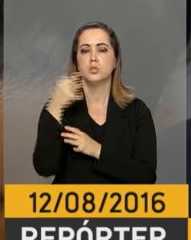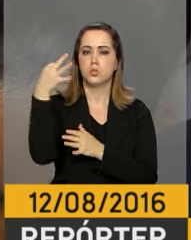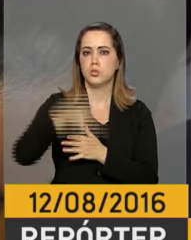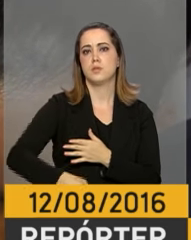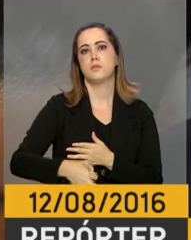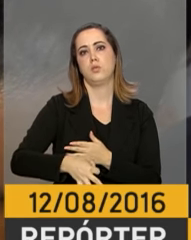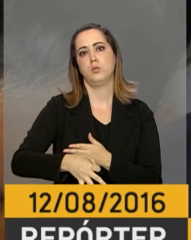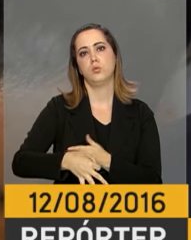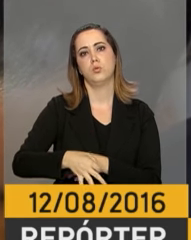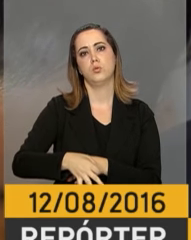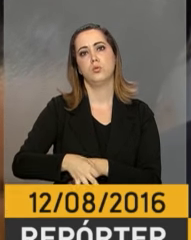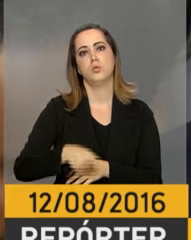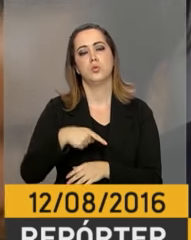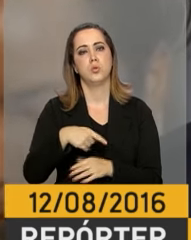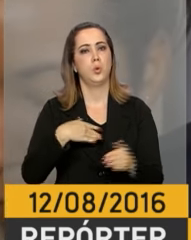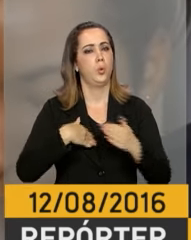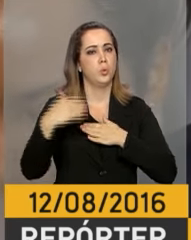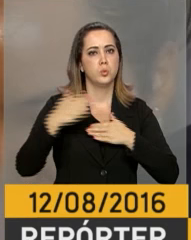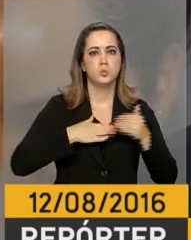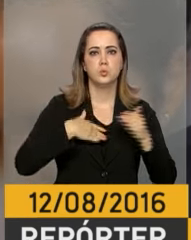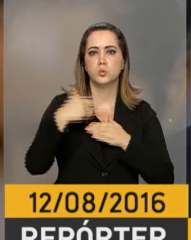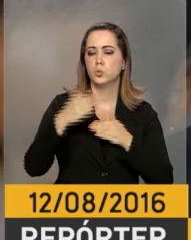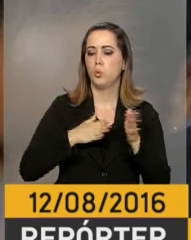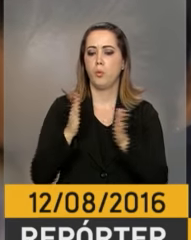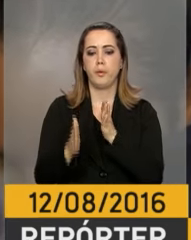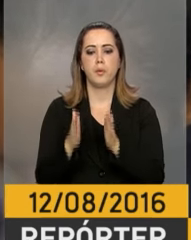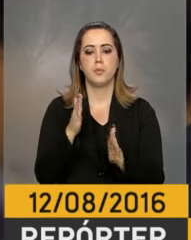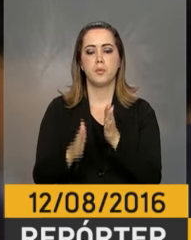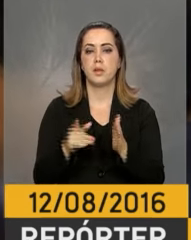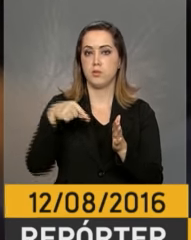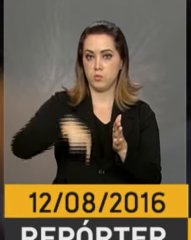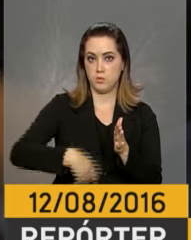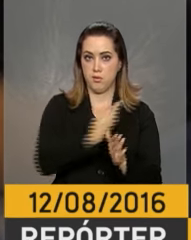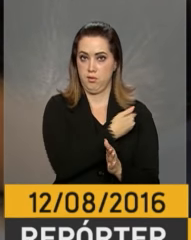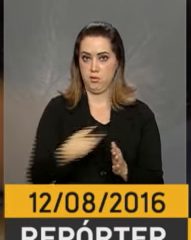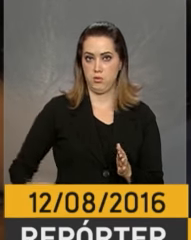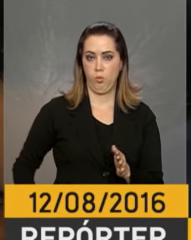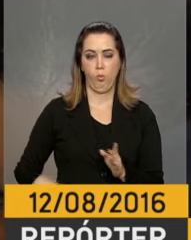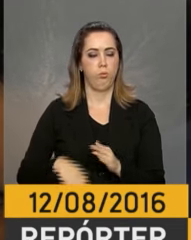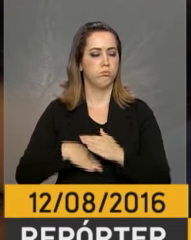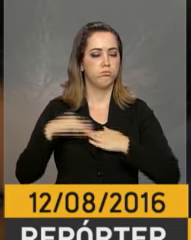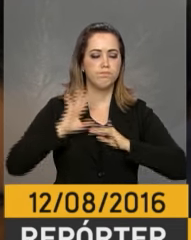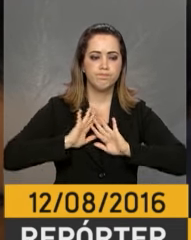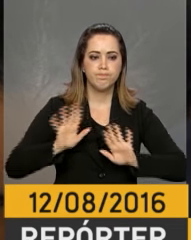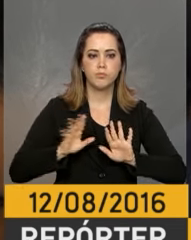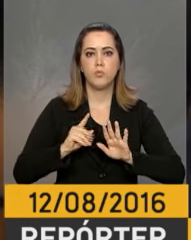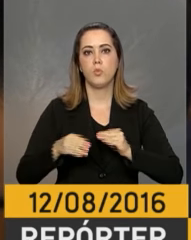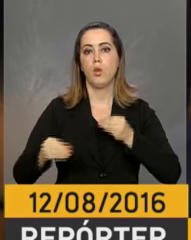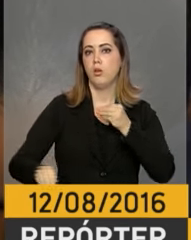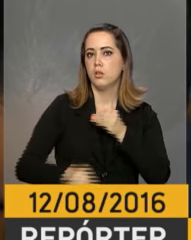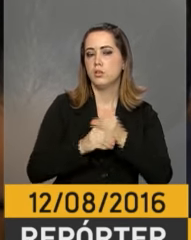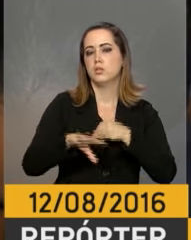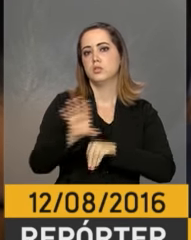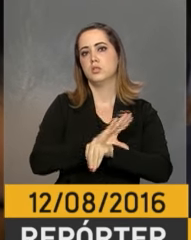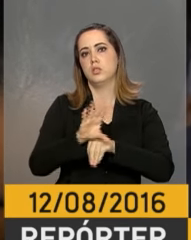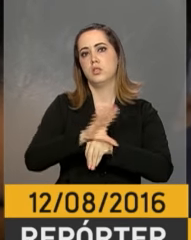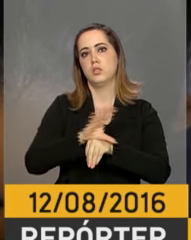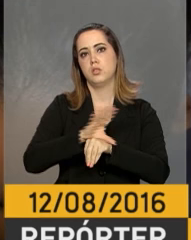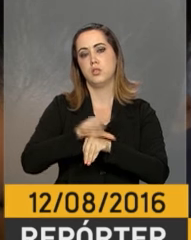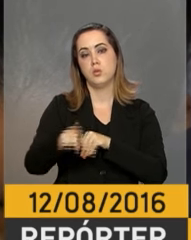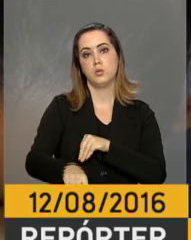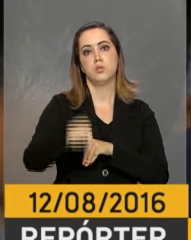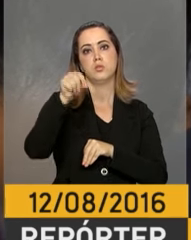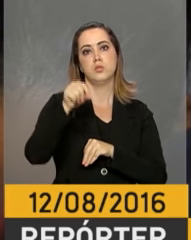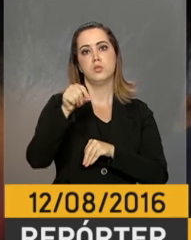disse. Independentemente do prazo de permanência desse governo, a emenda constitucional define